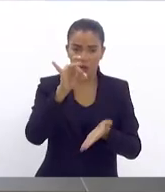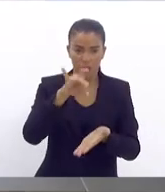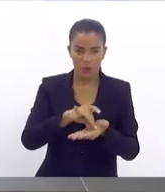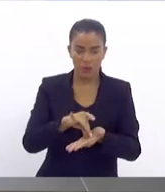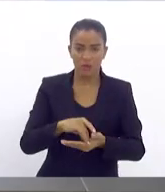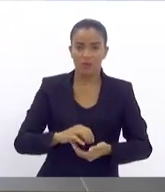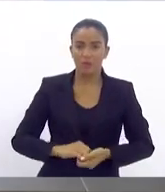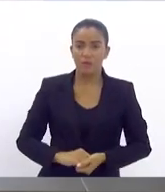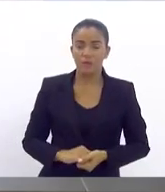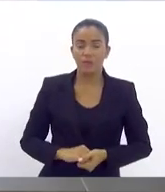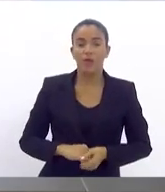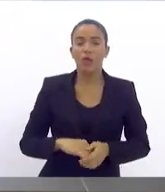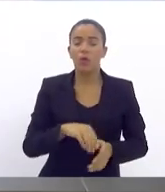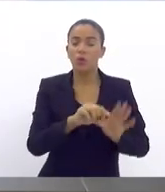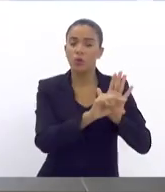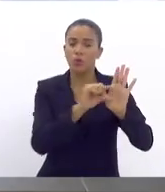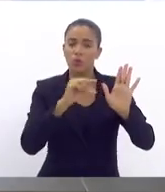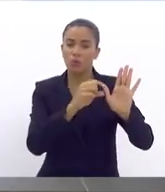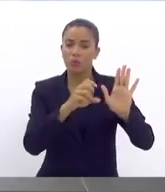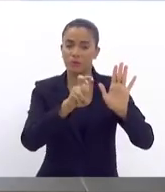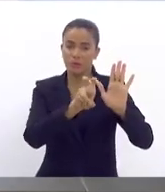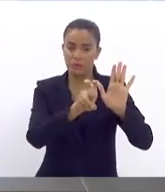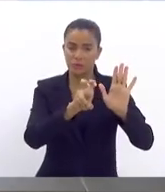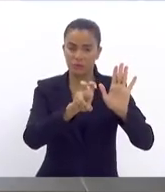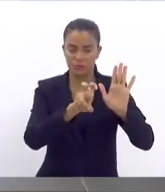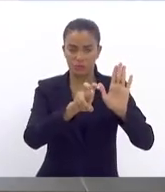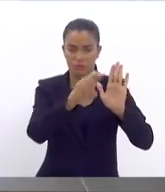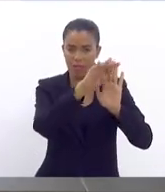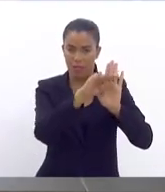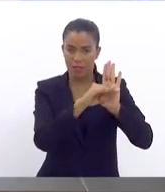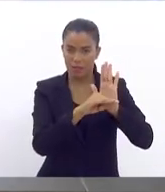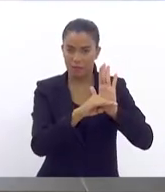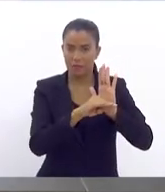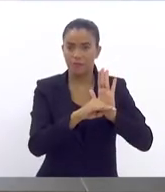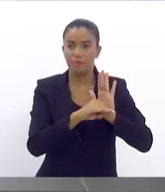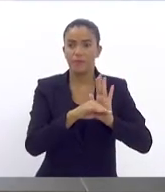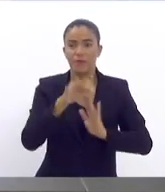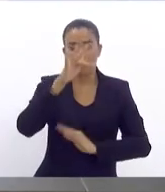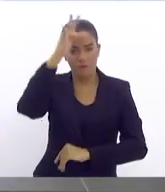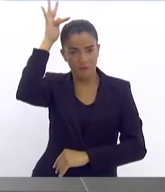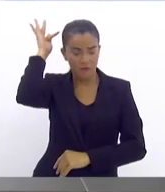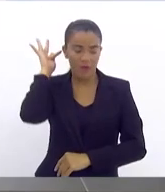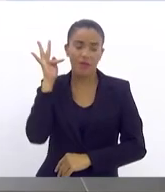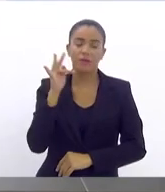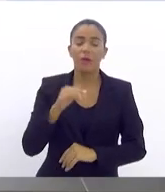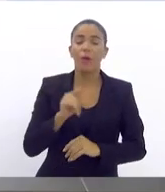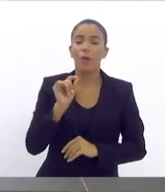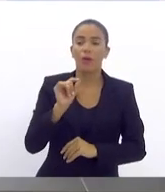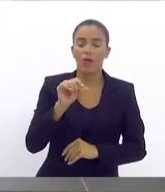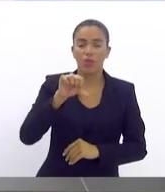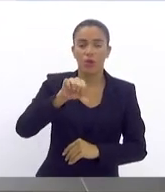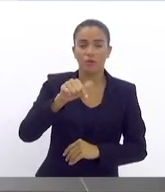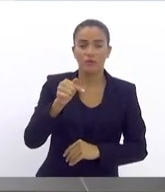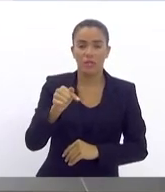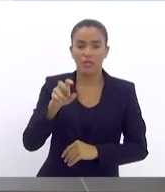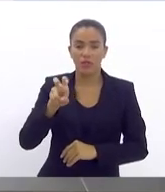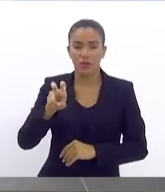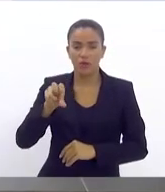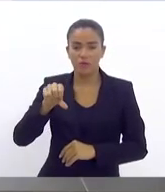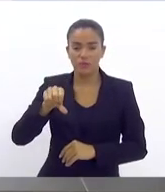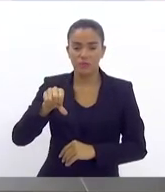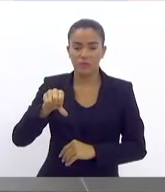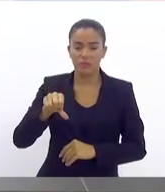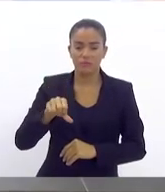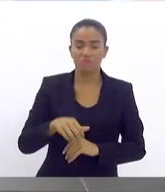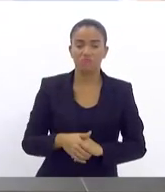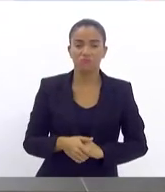relator. Passa o 5 da pauta, ainda em relatoria, deputado Fred Pacheco. É o PL 397-2023, de autoria do deputado